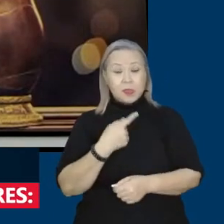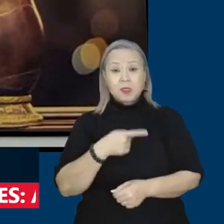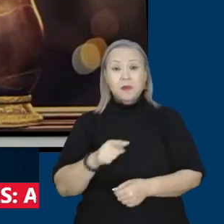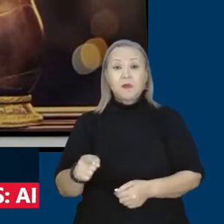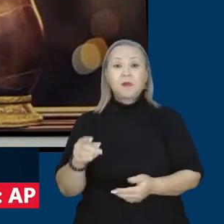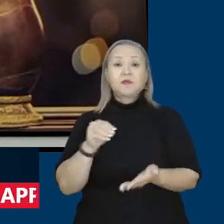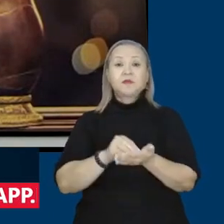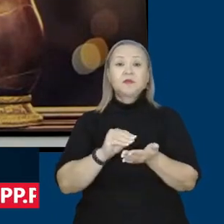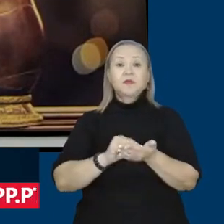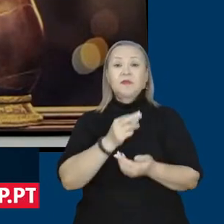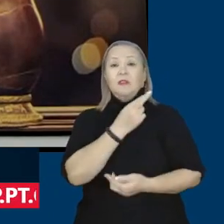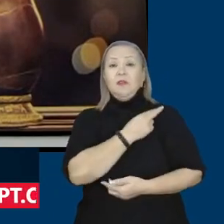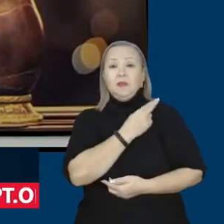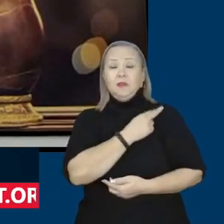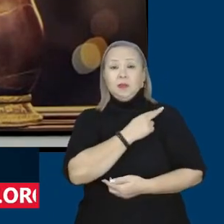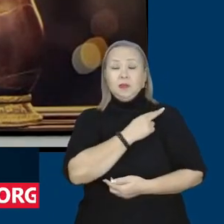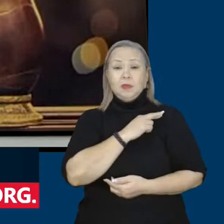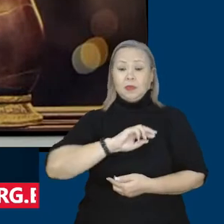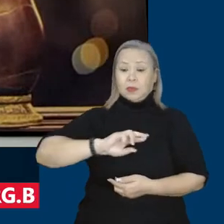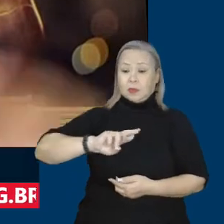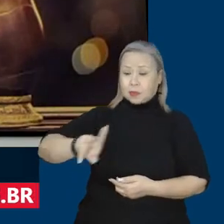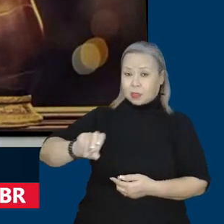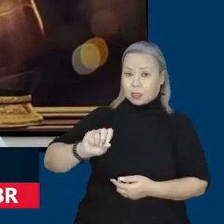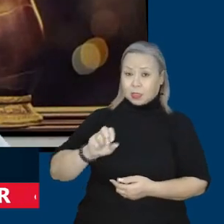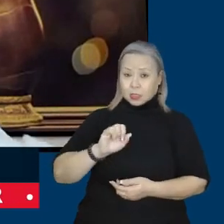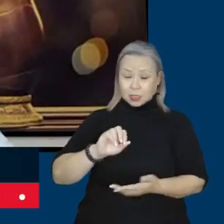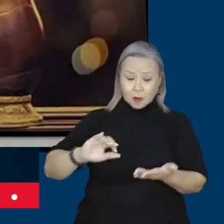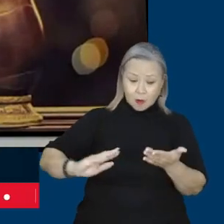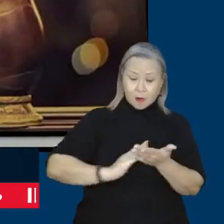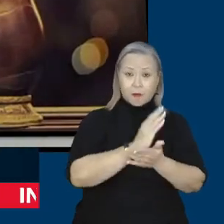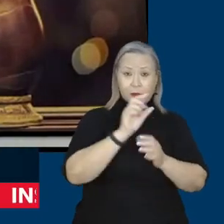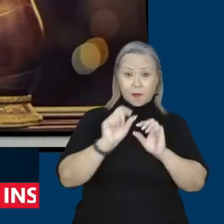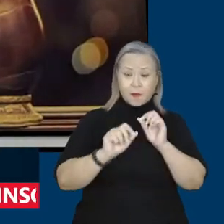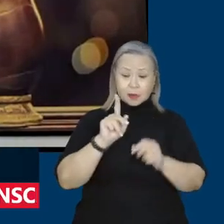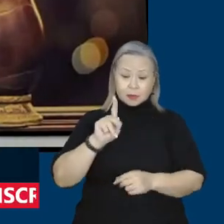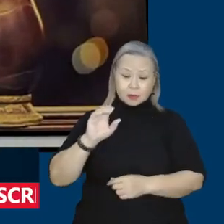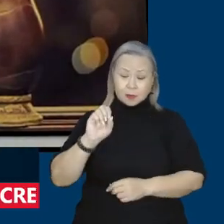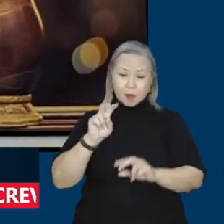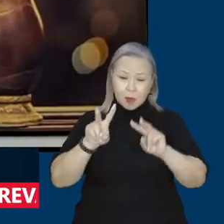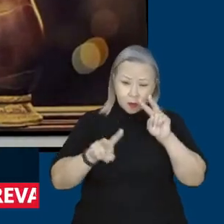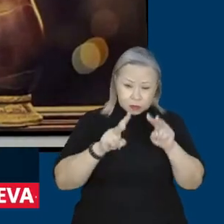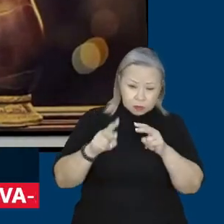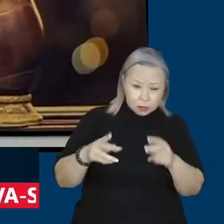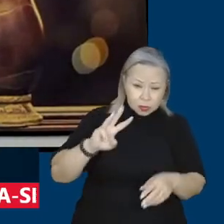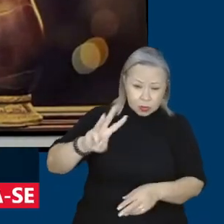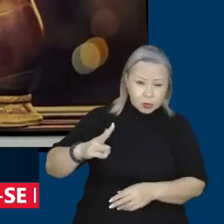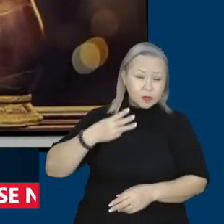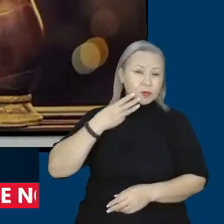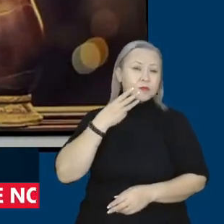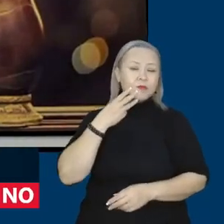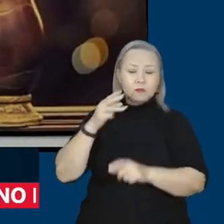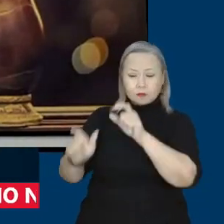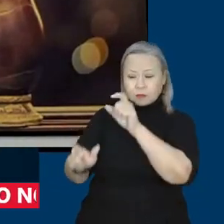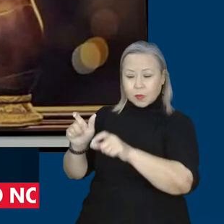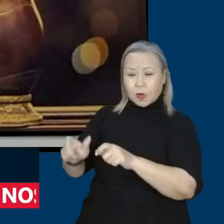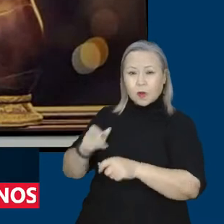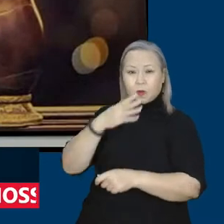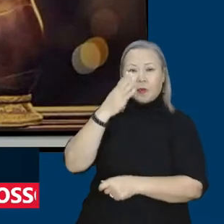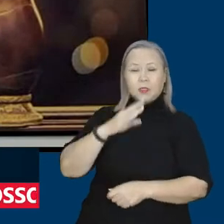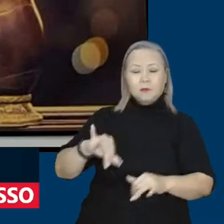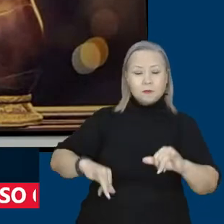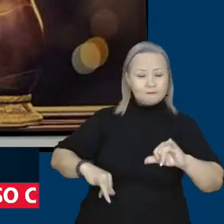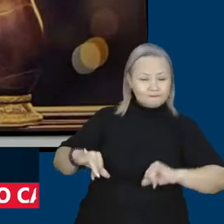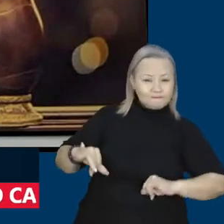irresponsáveis você não aprovasse com essa PEC olhando para os milhões de brasileiros que na verdade sofrer